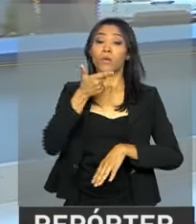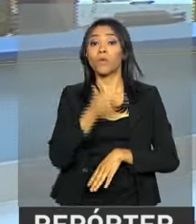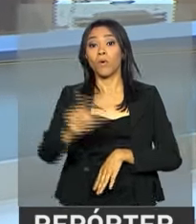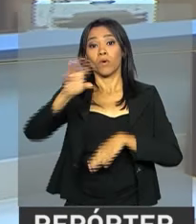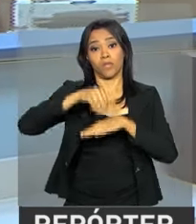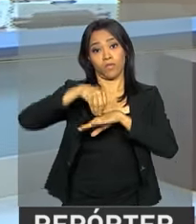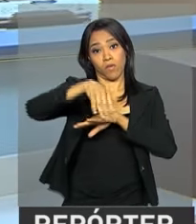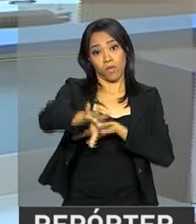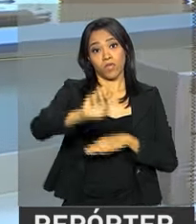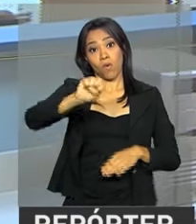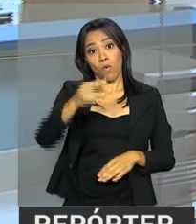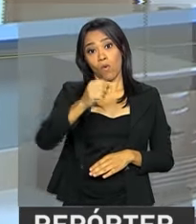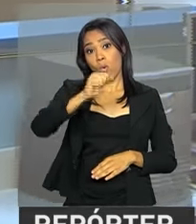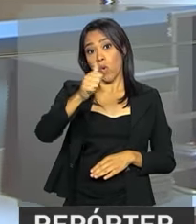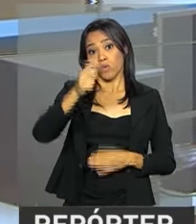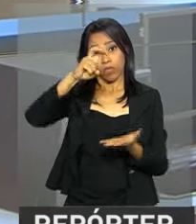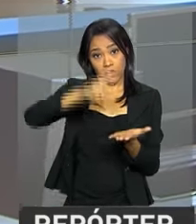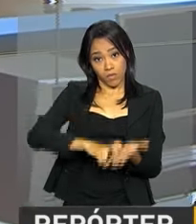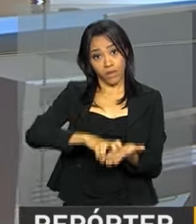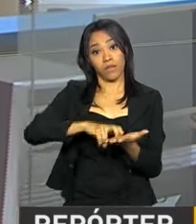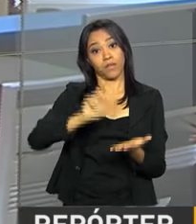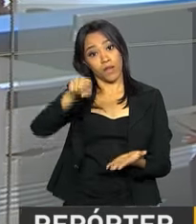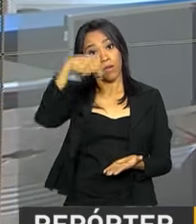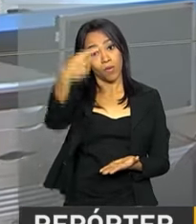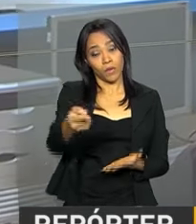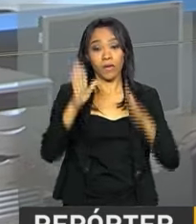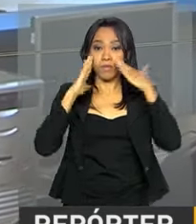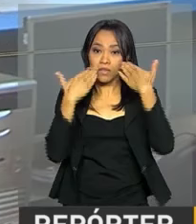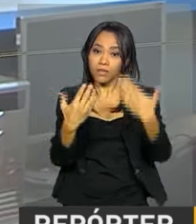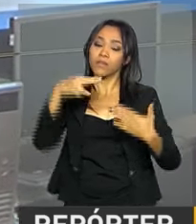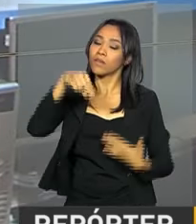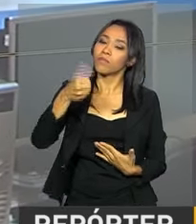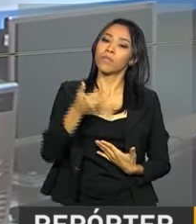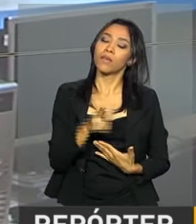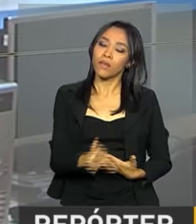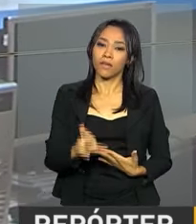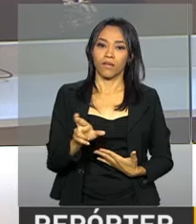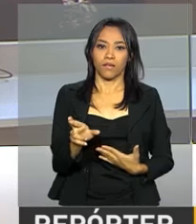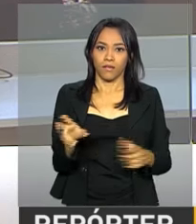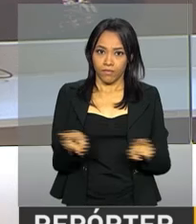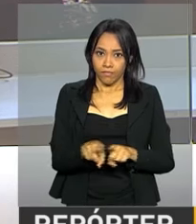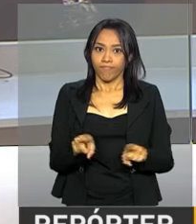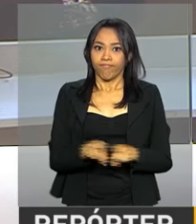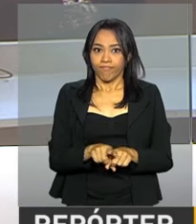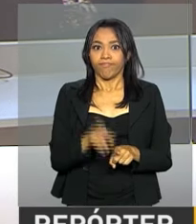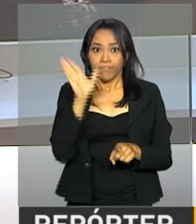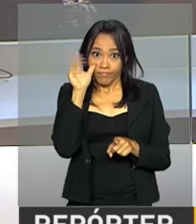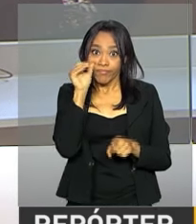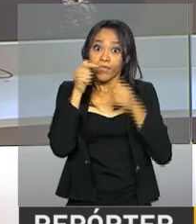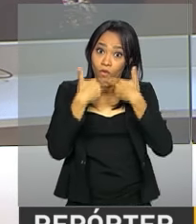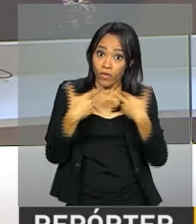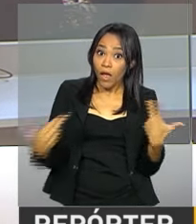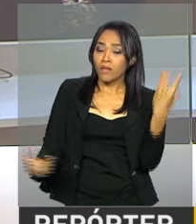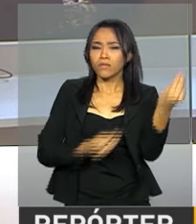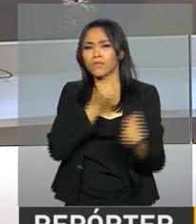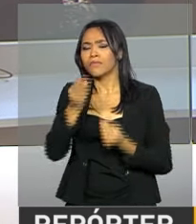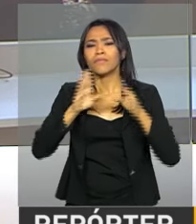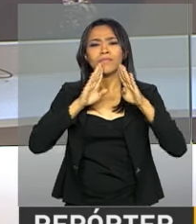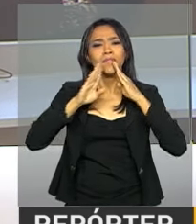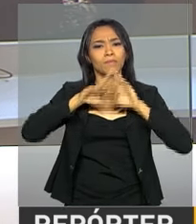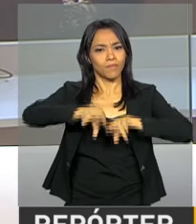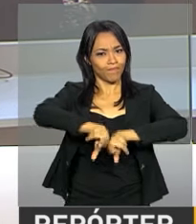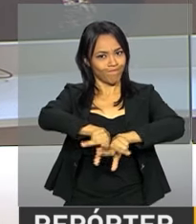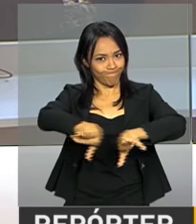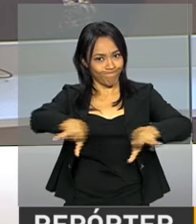outras informações ou às 11 da manhã na próxima edição do repórter NBR você pode acompanhar também as novidades Pelas